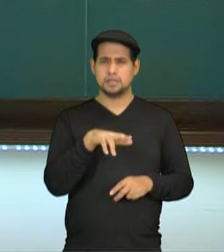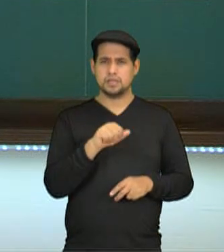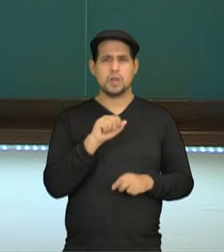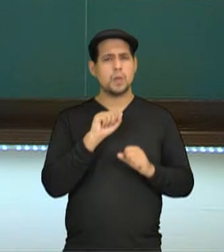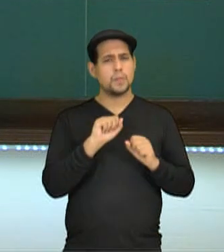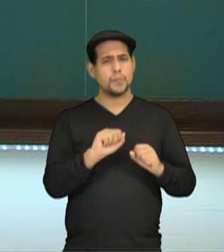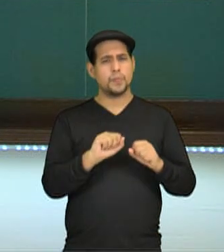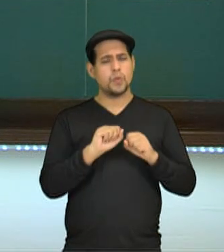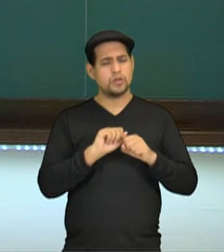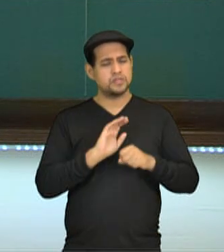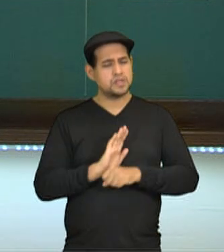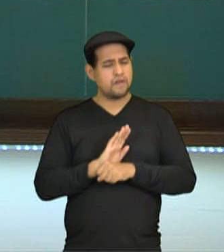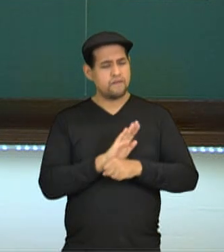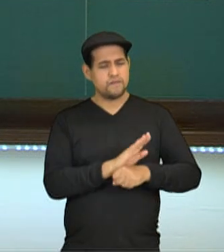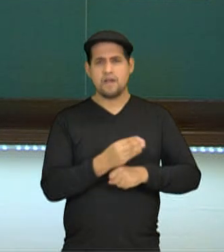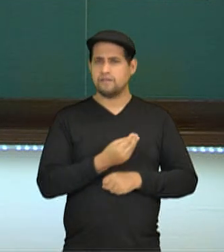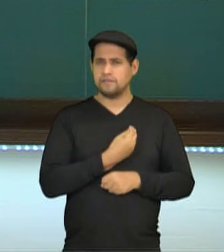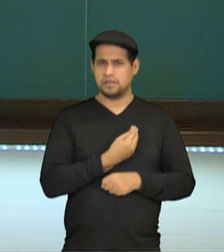vida de alguém.